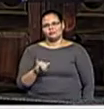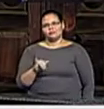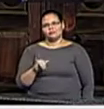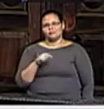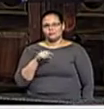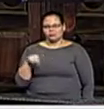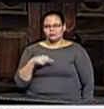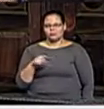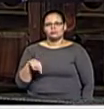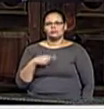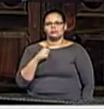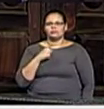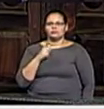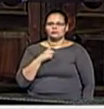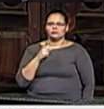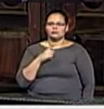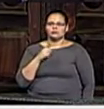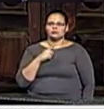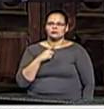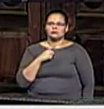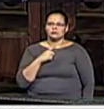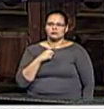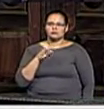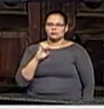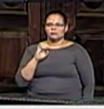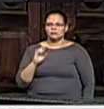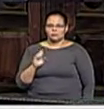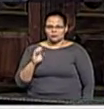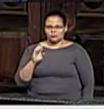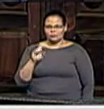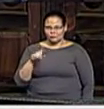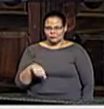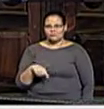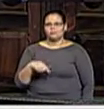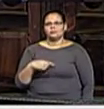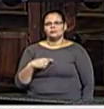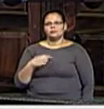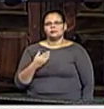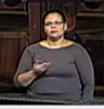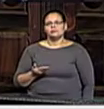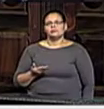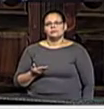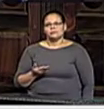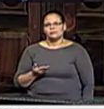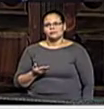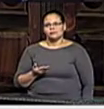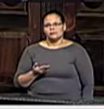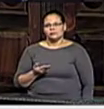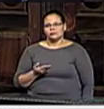o que nós estamos assistindo é este legislativo